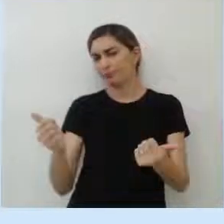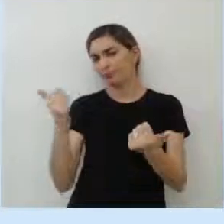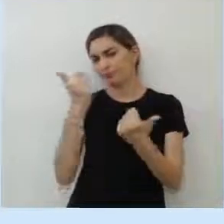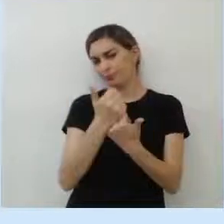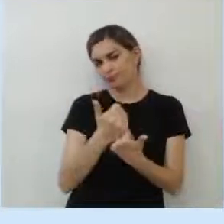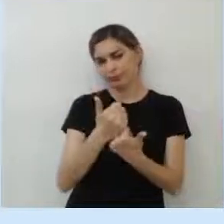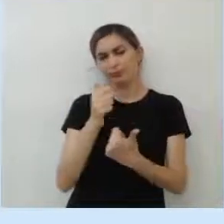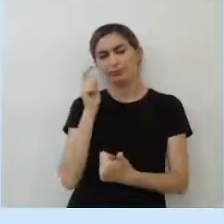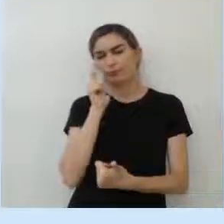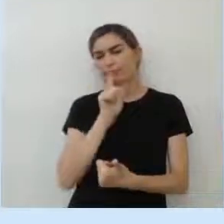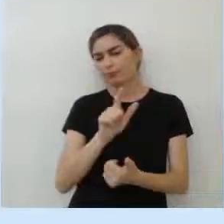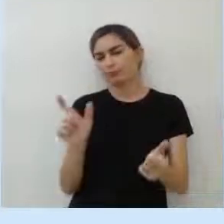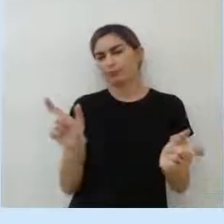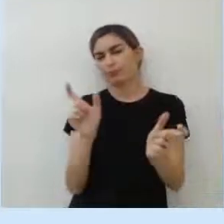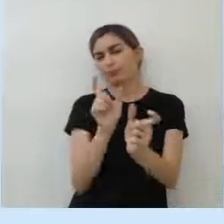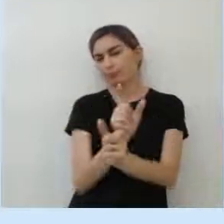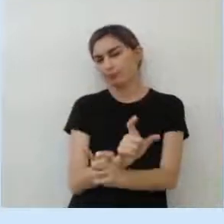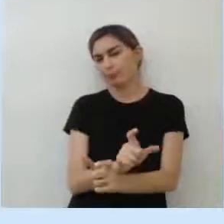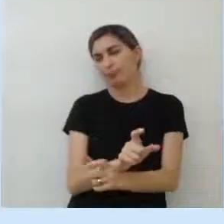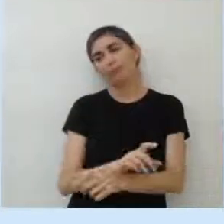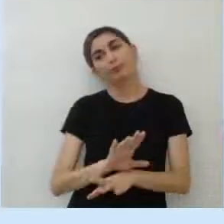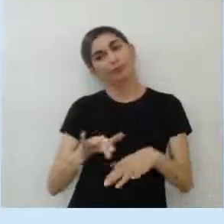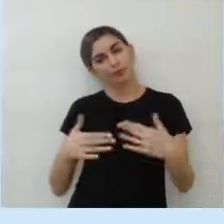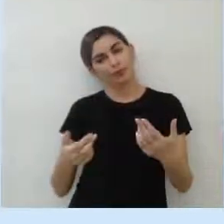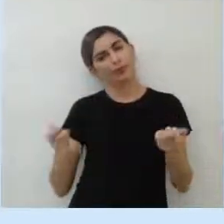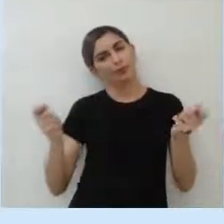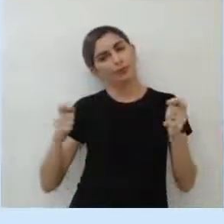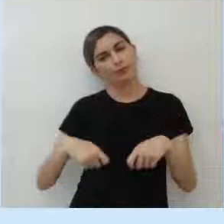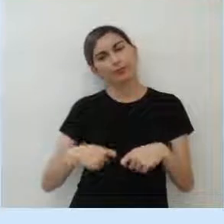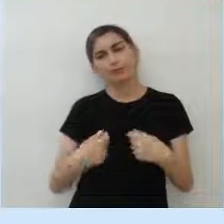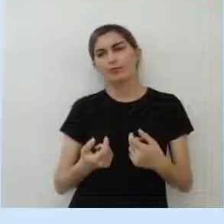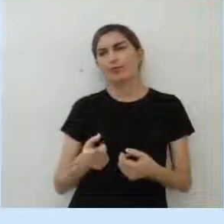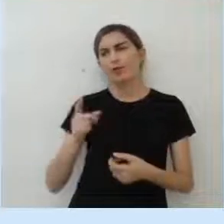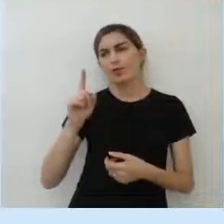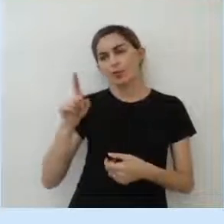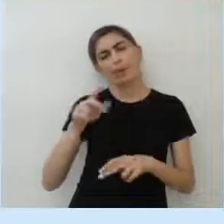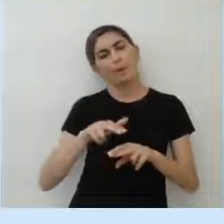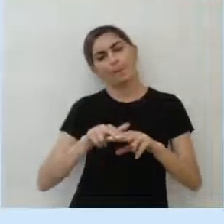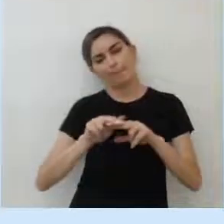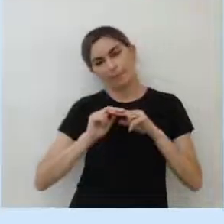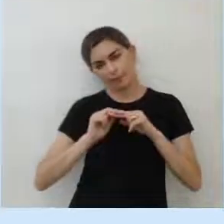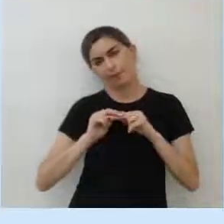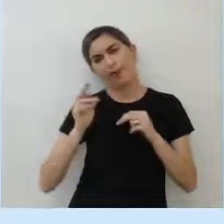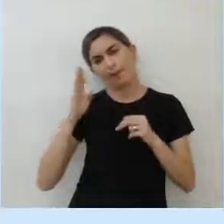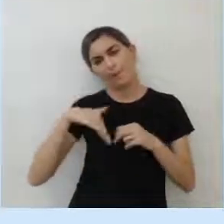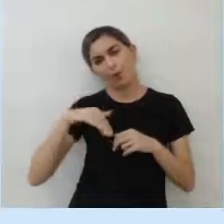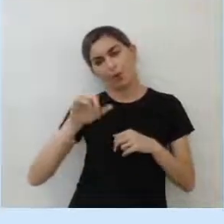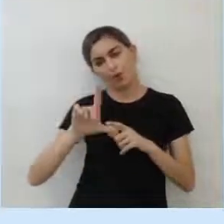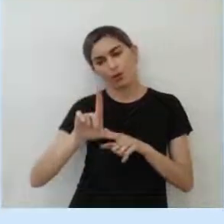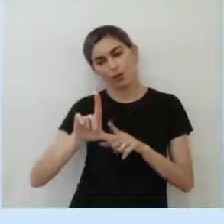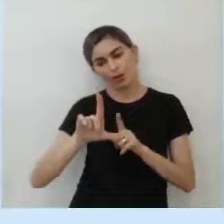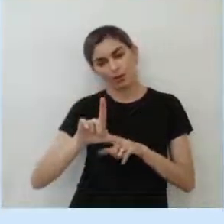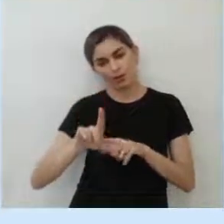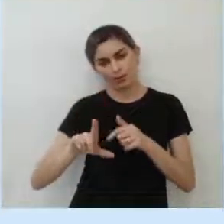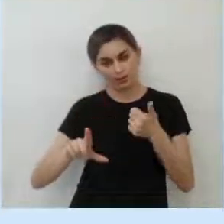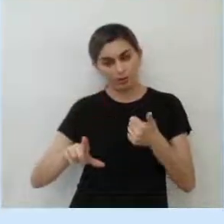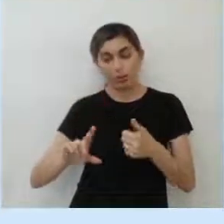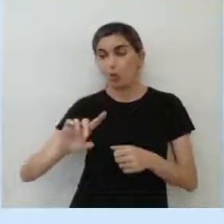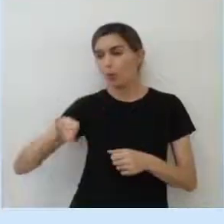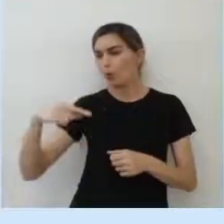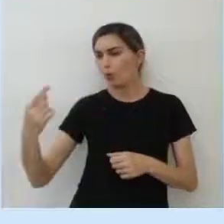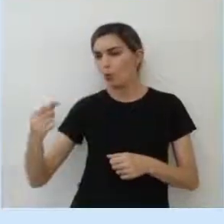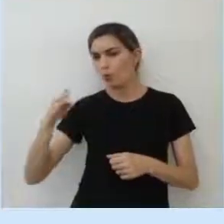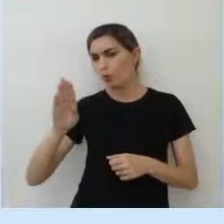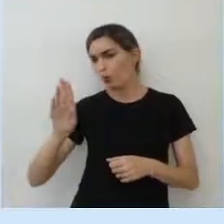Você consegue fazer essa troca? Não é possível, tá? Por isso é o mal com L, beleza? O